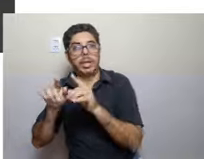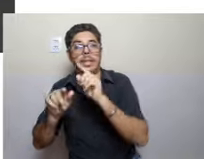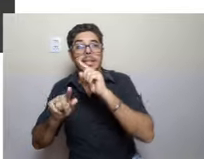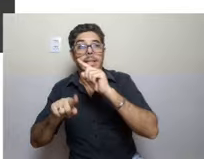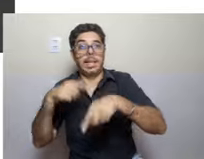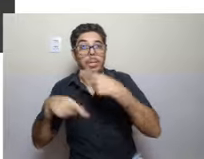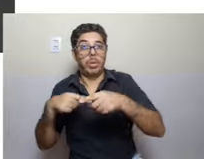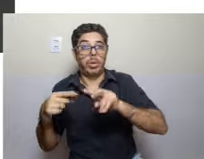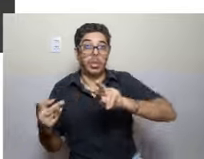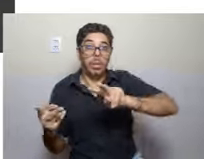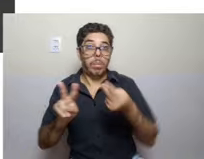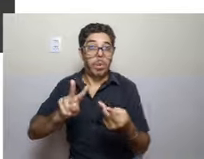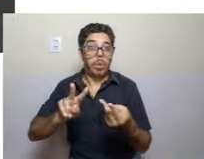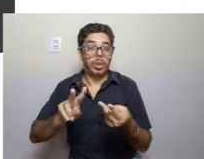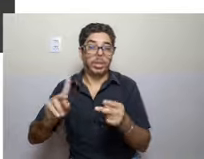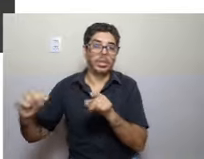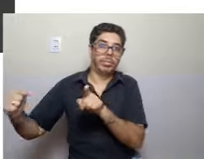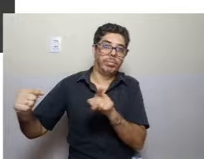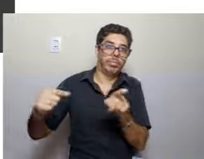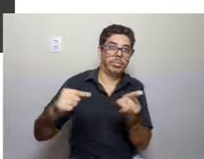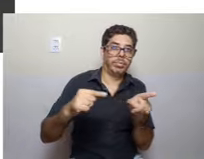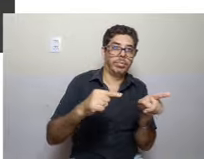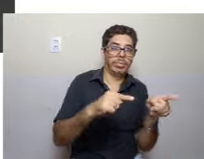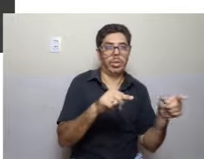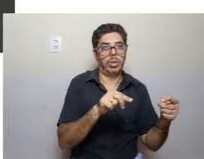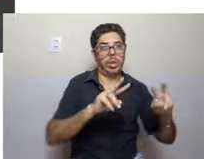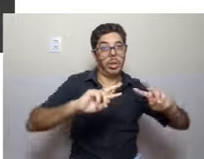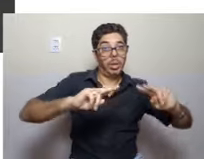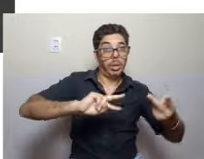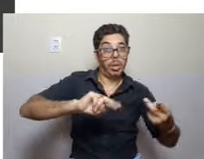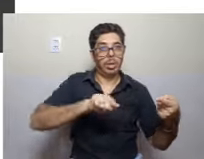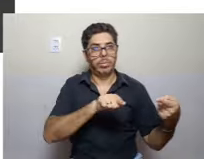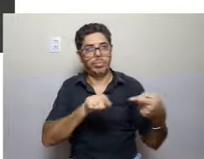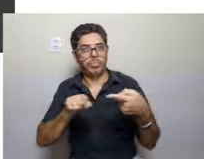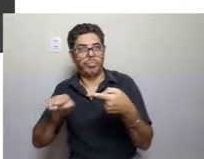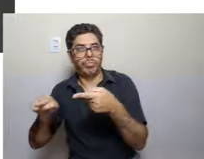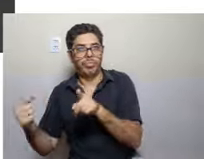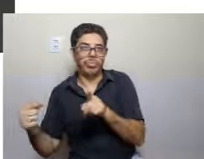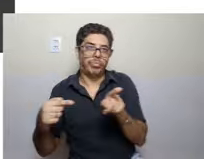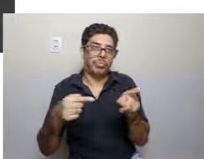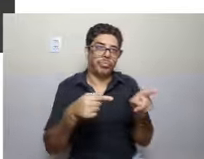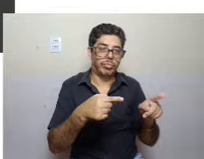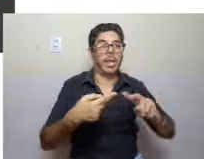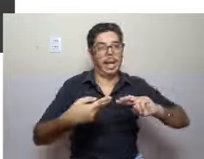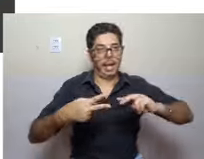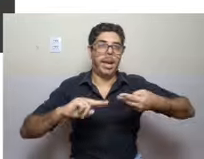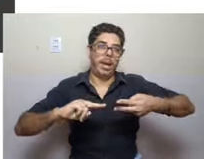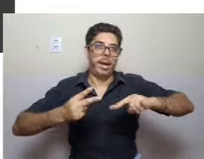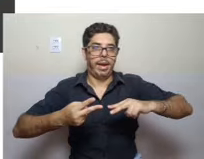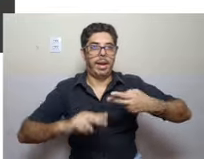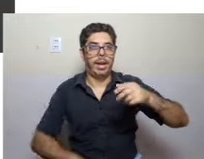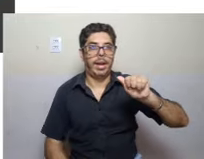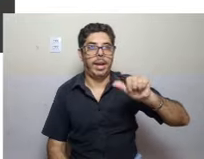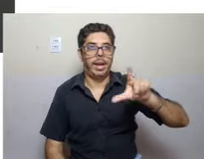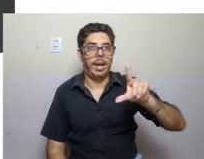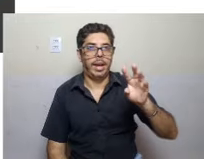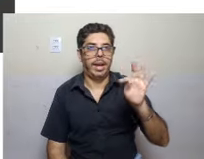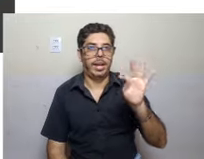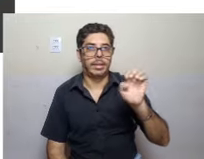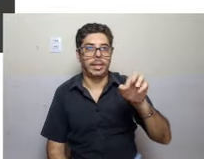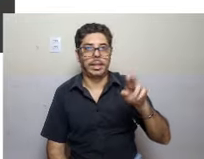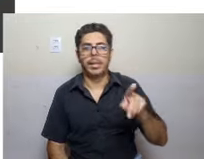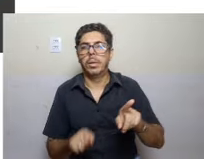depois na direção oposta, alternando para frente e para trás em posições relativamente fixas. Isso é conseguido alternando